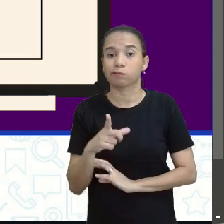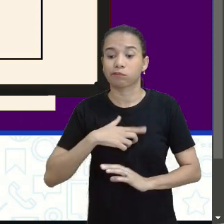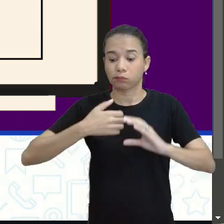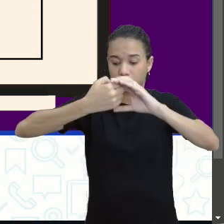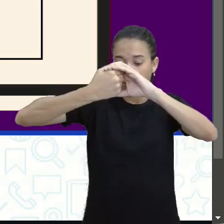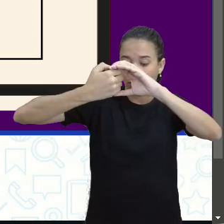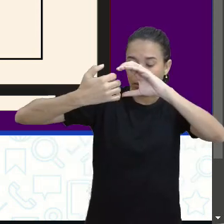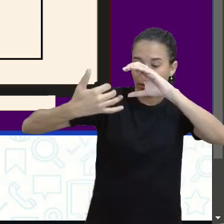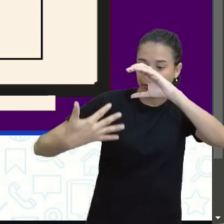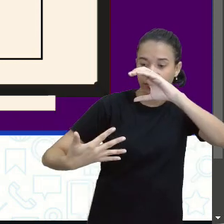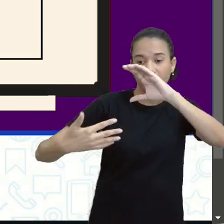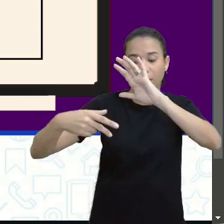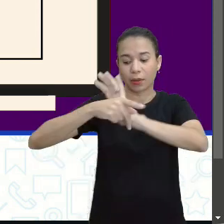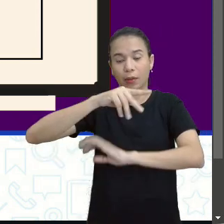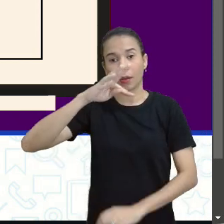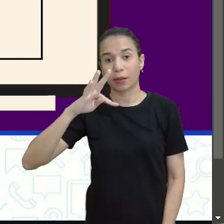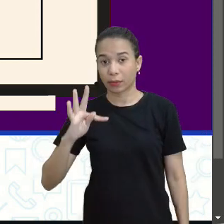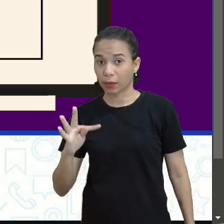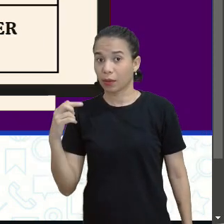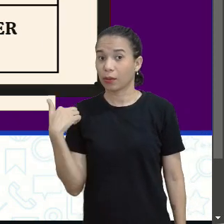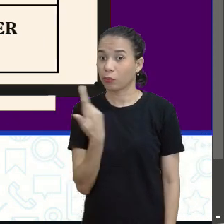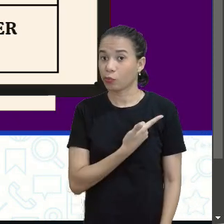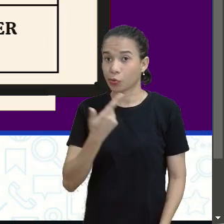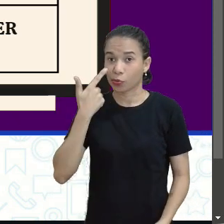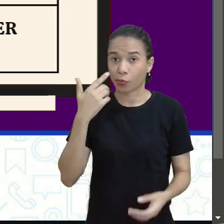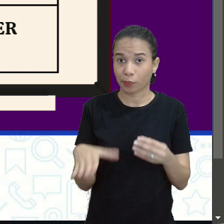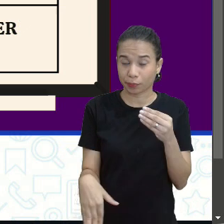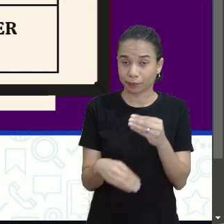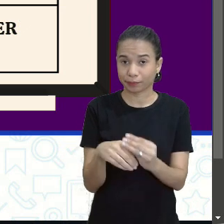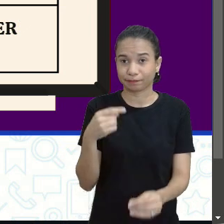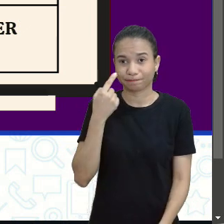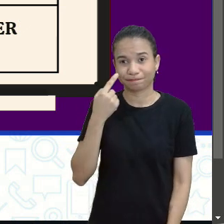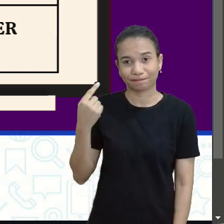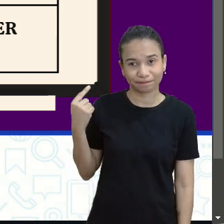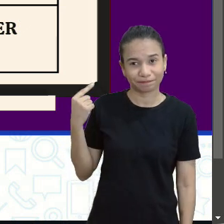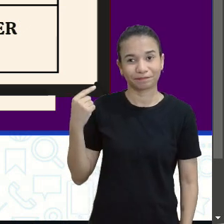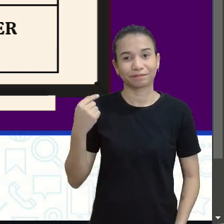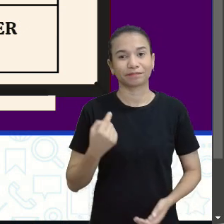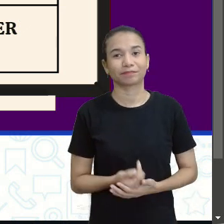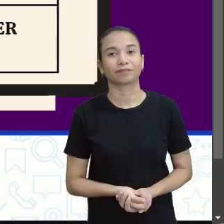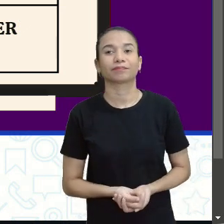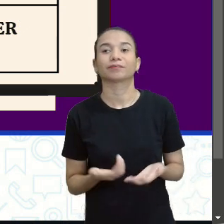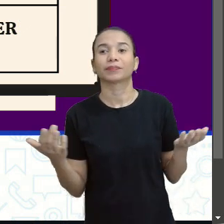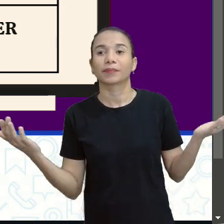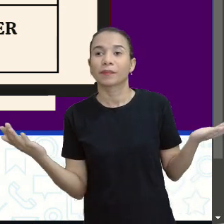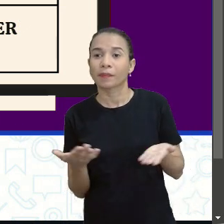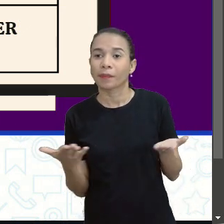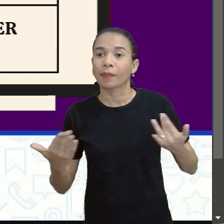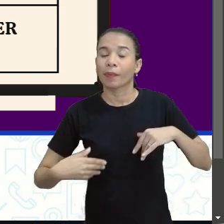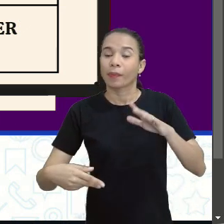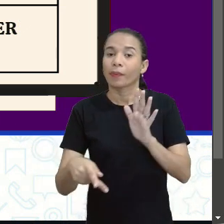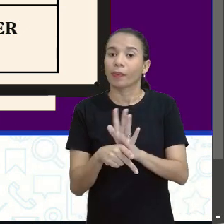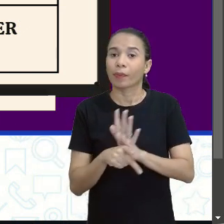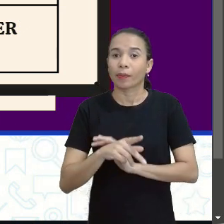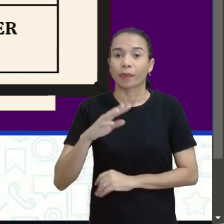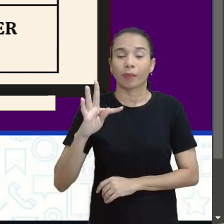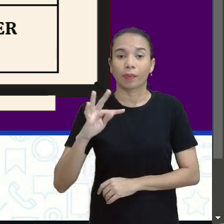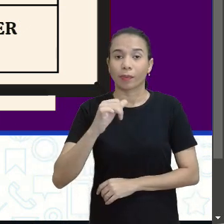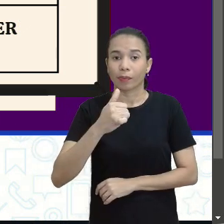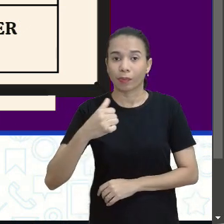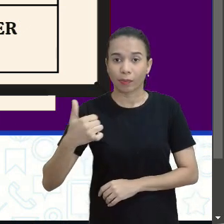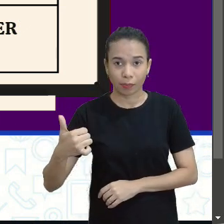classe T, que a gente comentou anteriormente, né? Então, ó, na